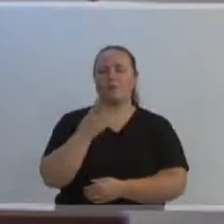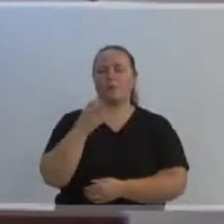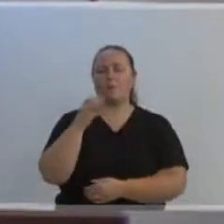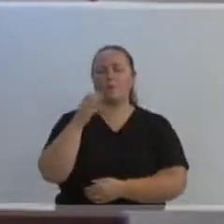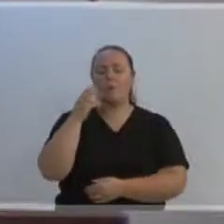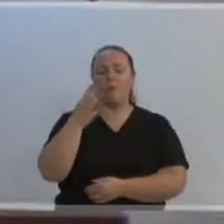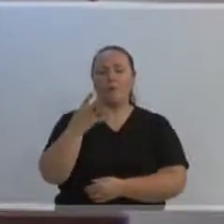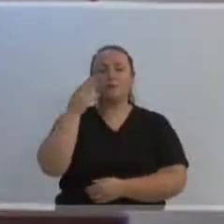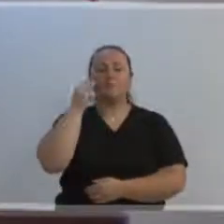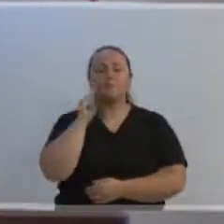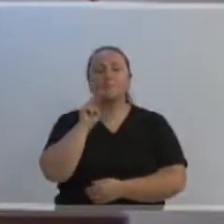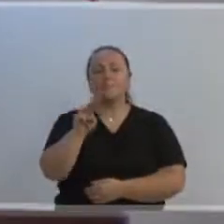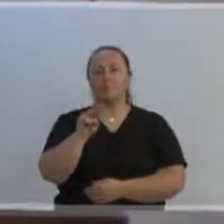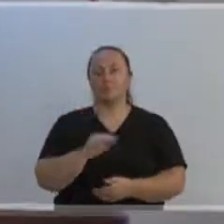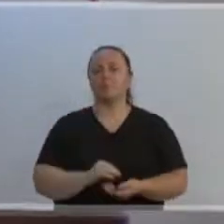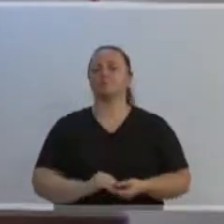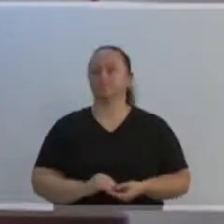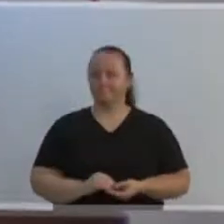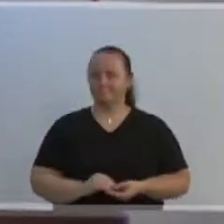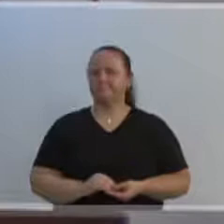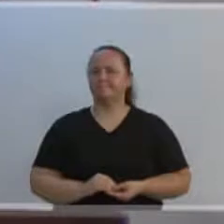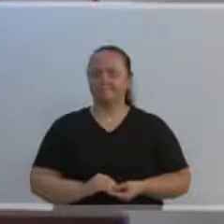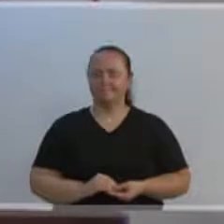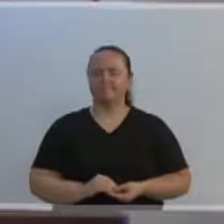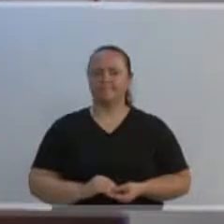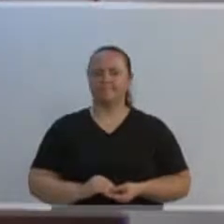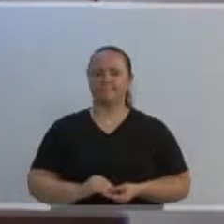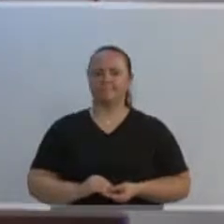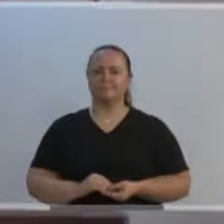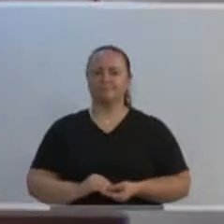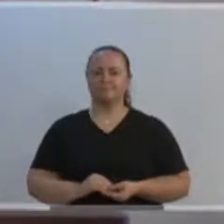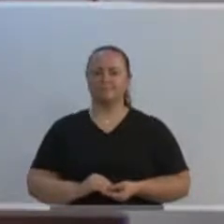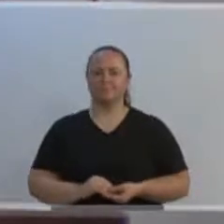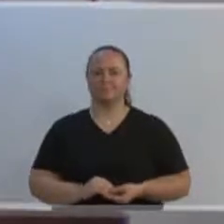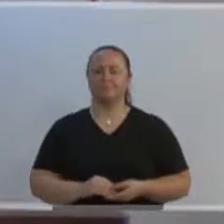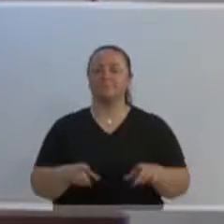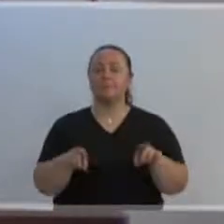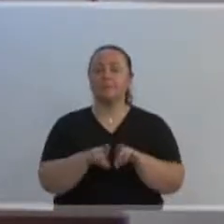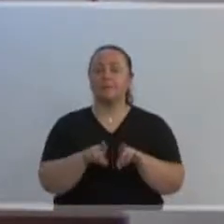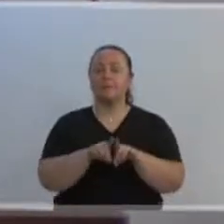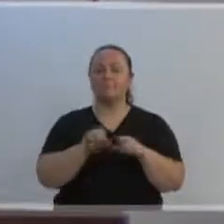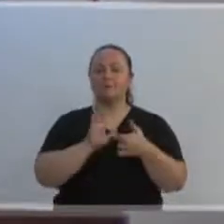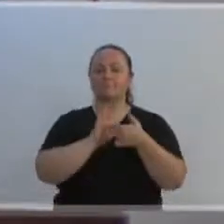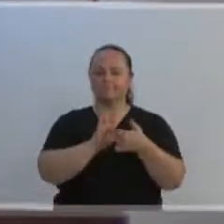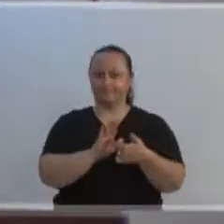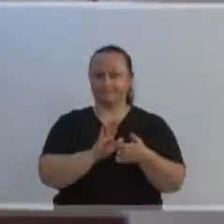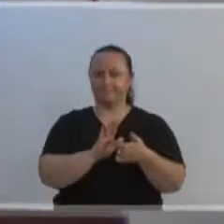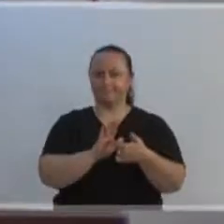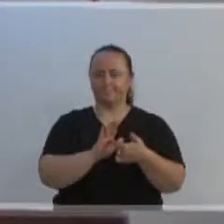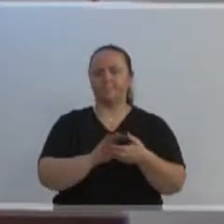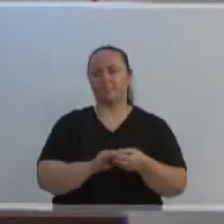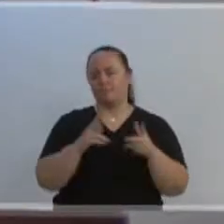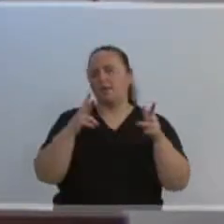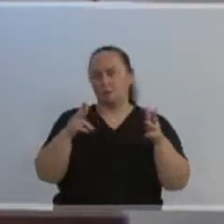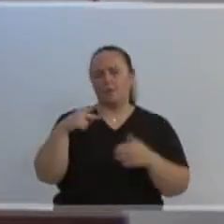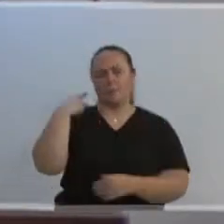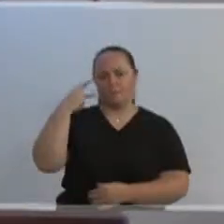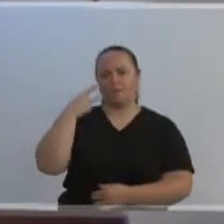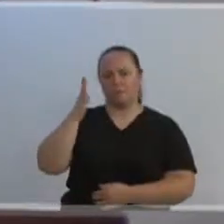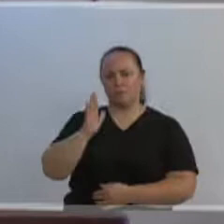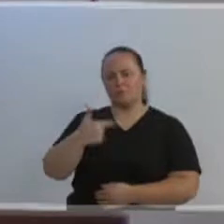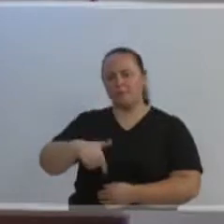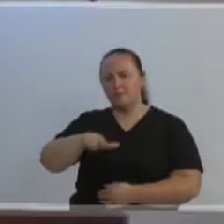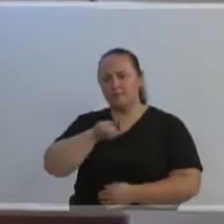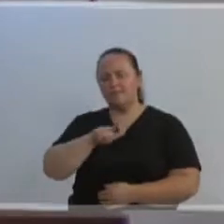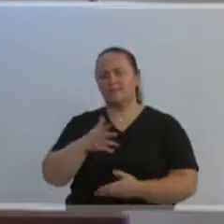do pac do ministério da saúde cidades também testar como assim os outros vereadores também já estiveram